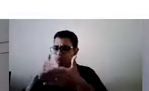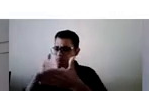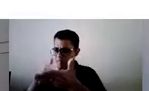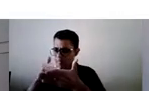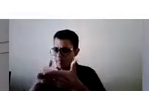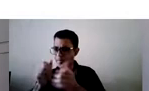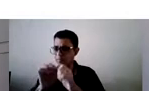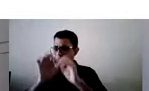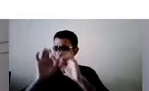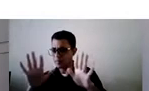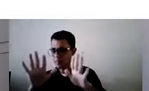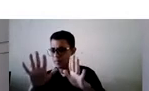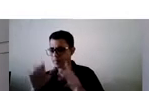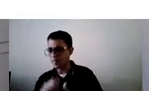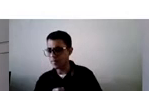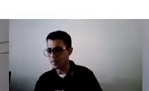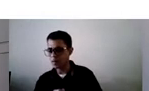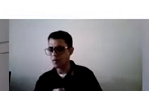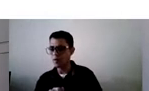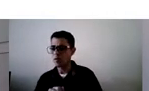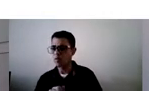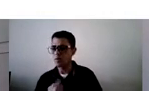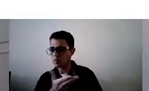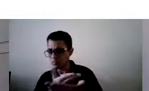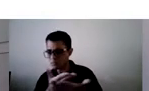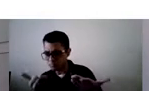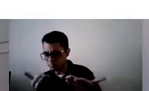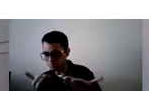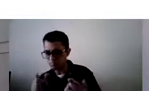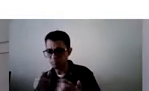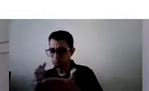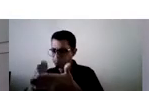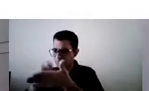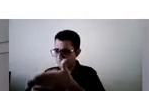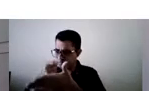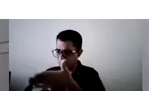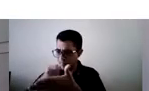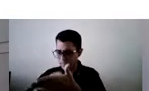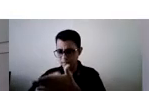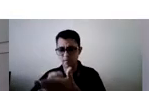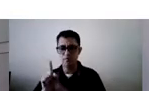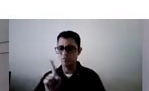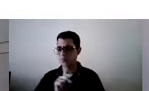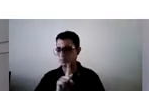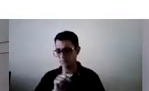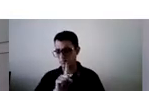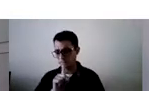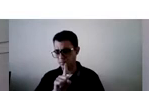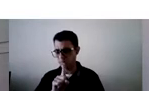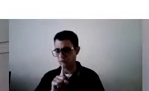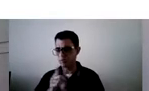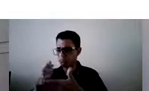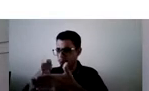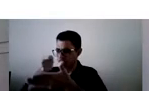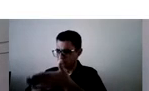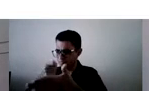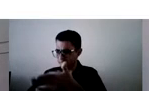progressão. No entanto, horizontes não são obstáculos, e sim